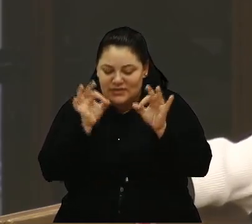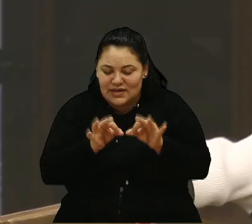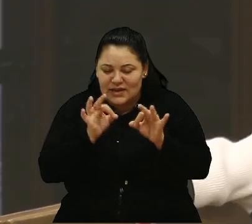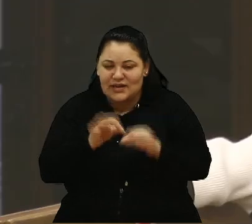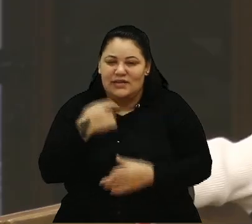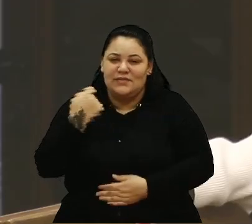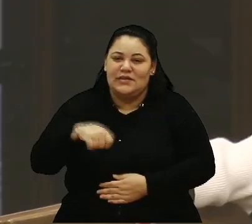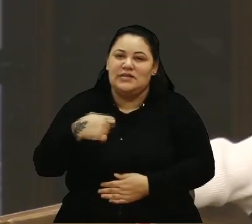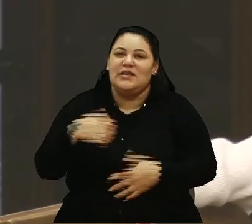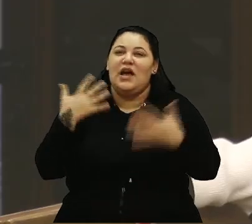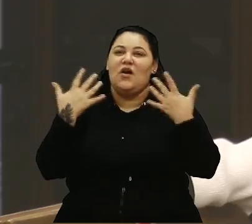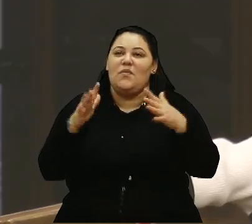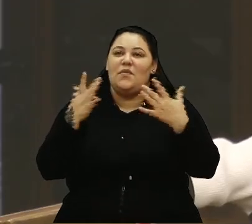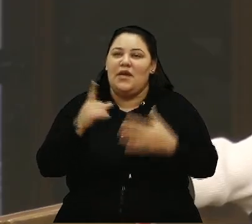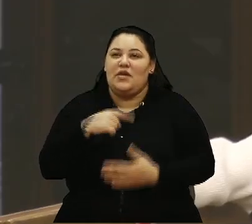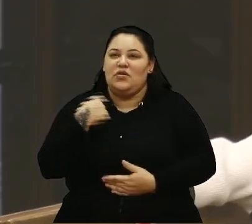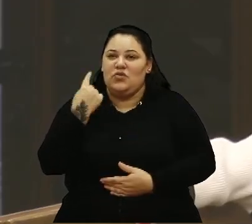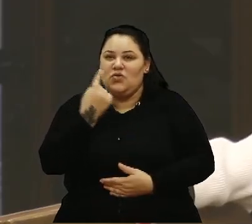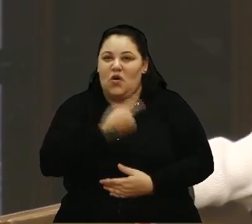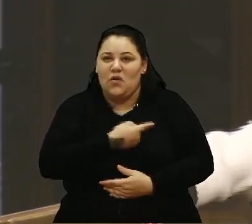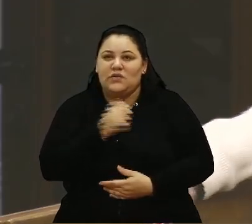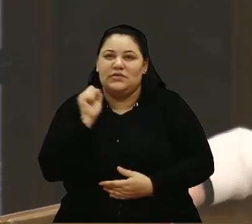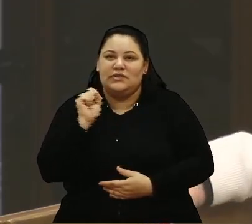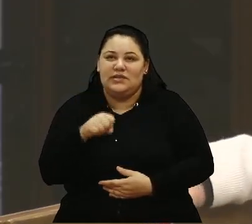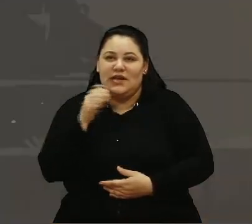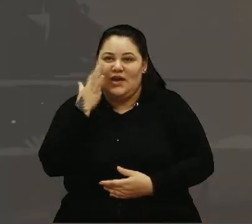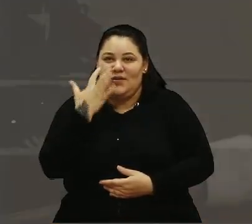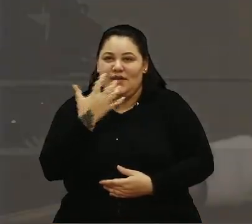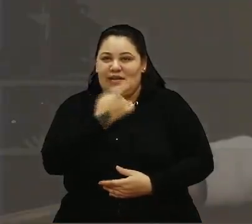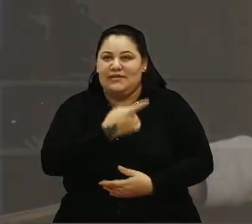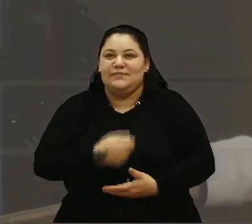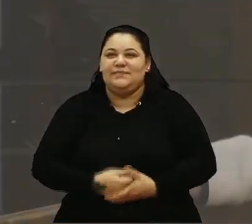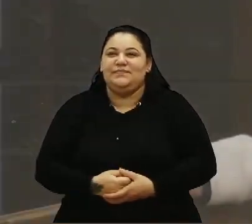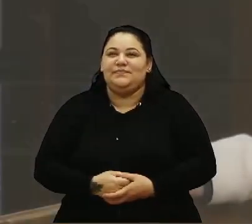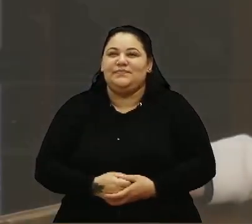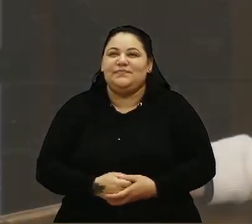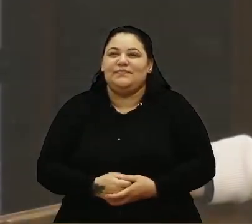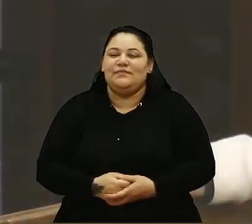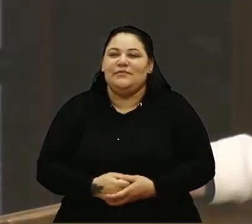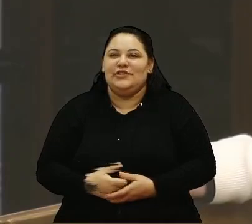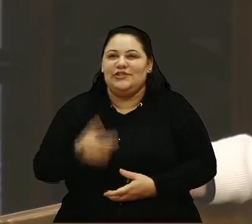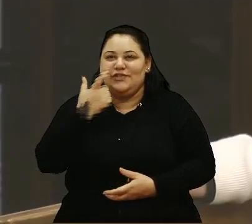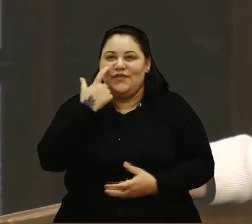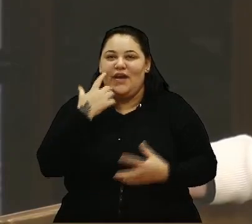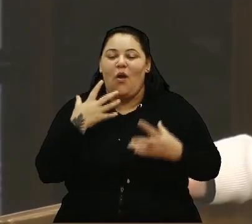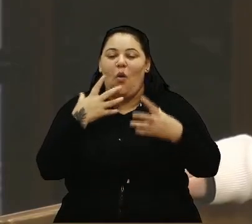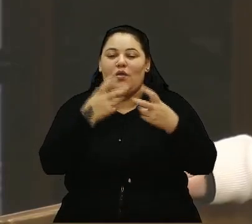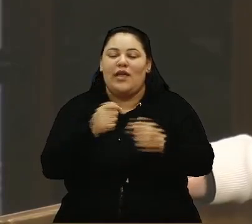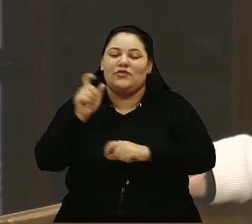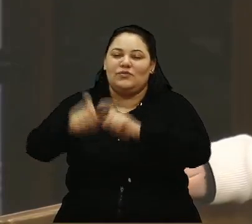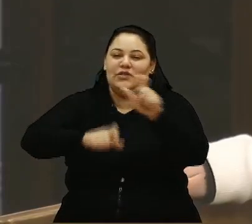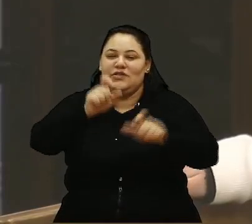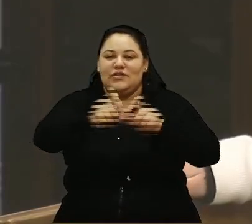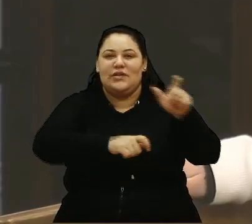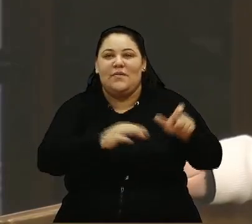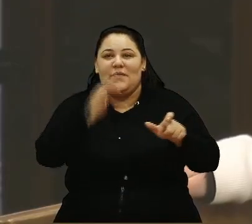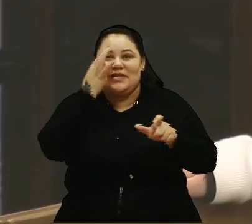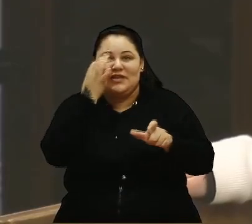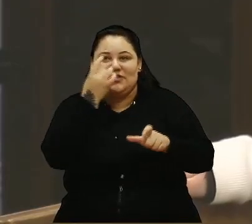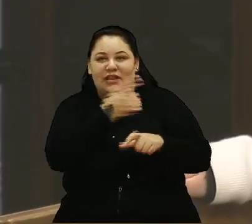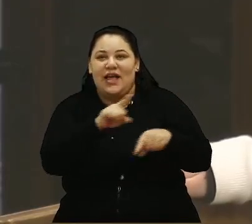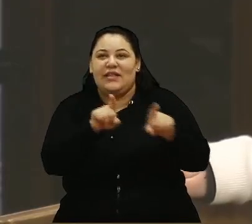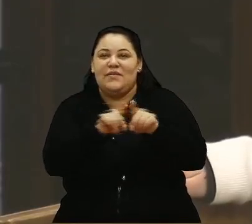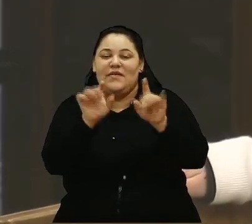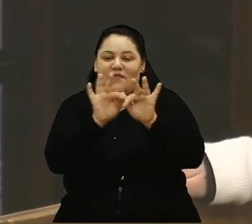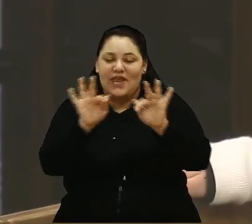ser celebrado por nós quando ocorre. A gente vê a quantidade de pessoas que estavam lá, que estavam